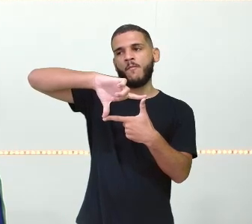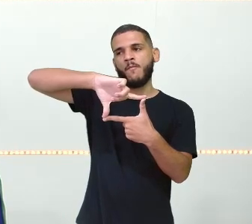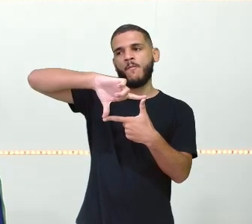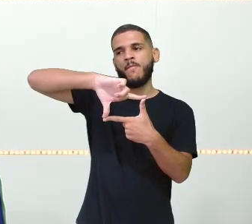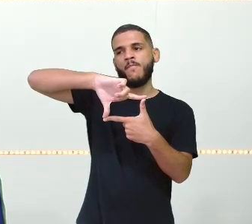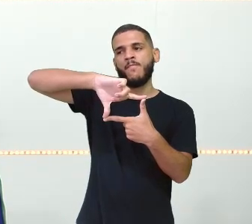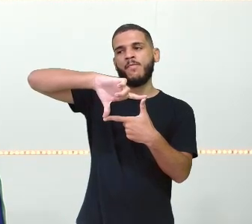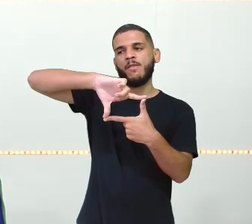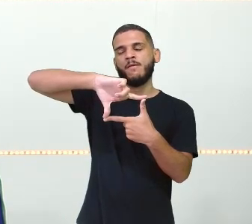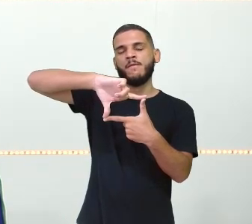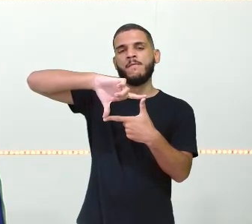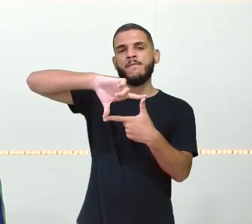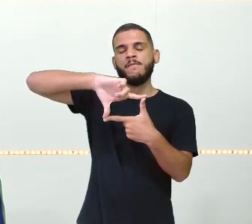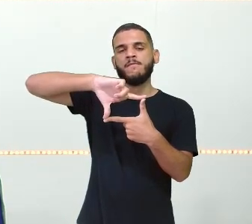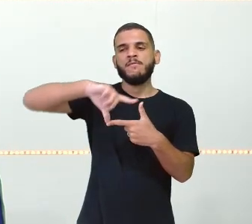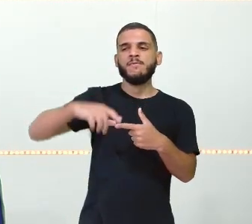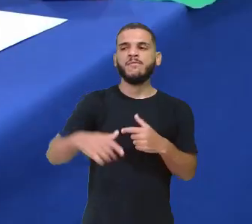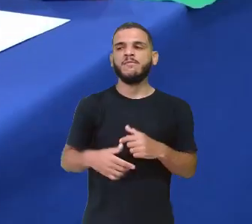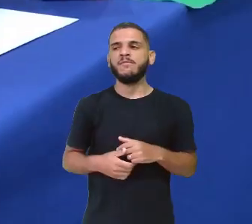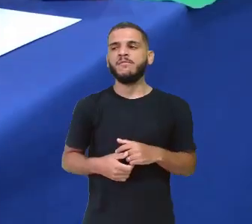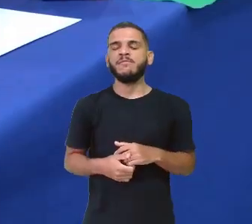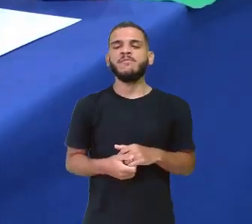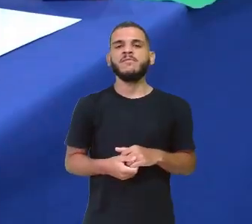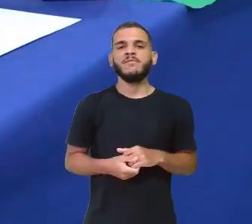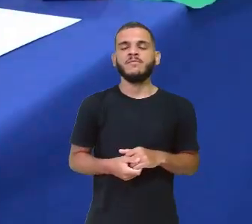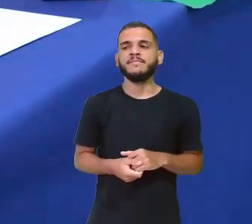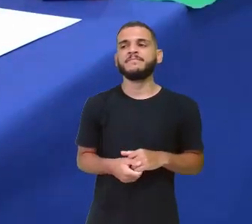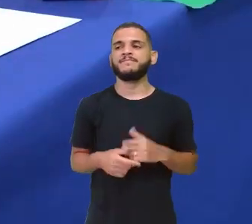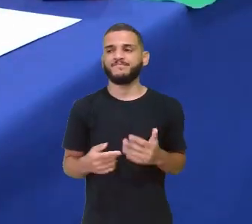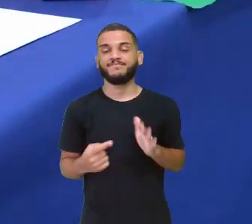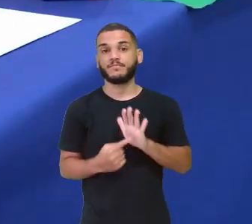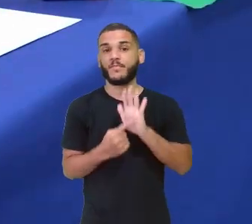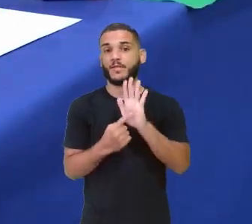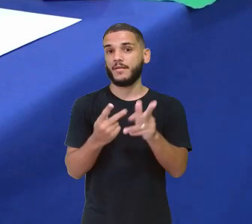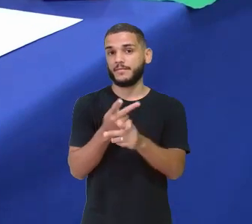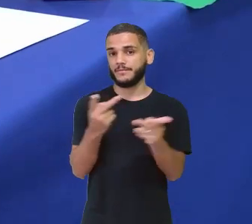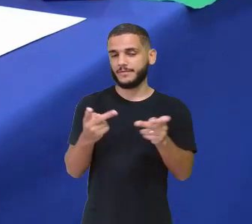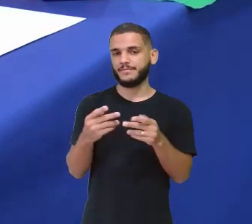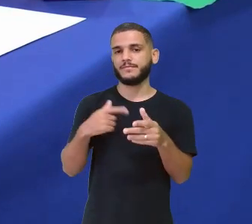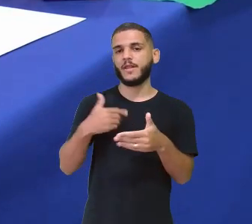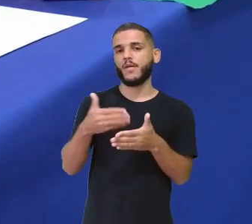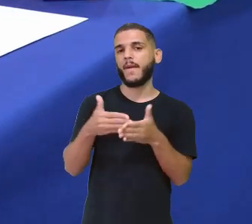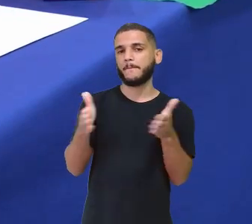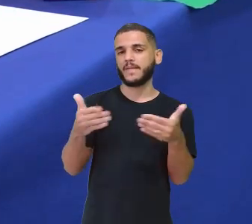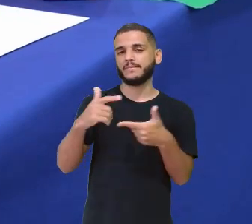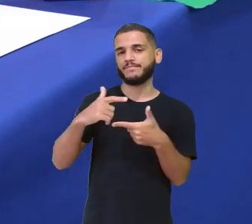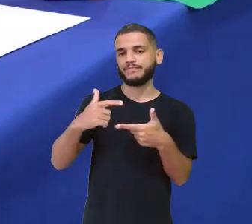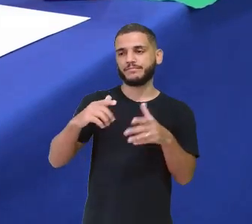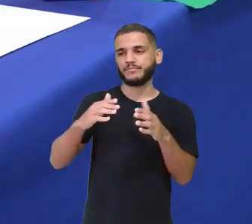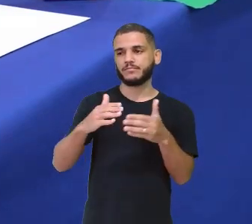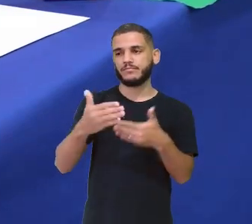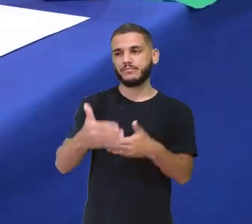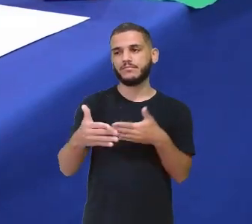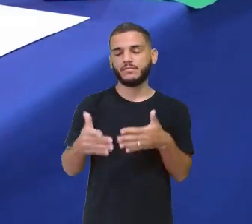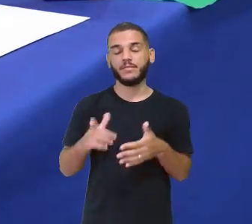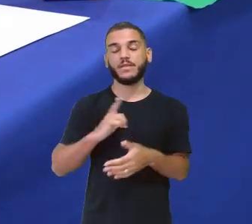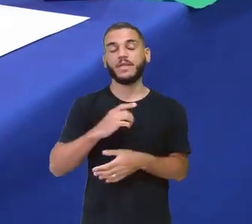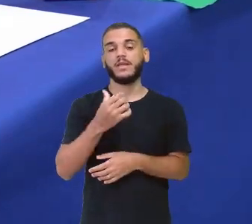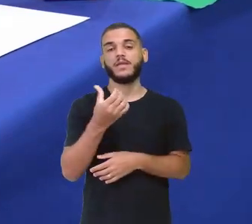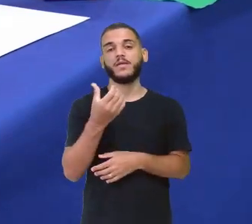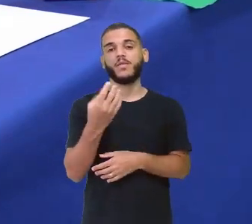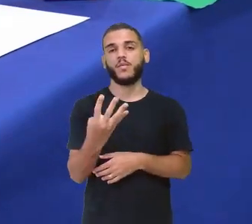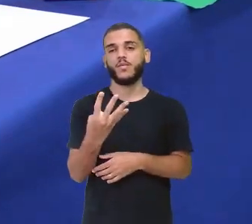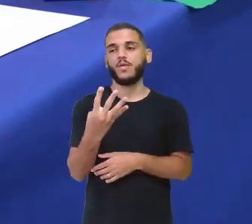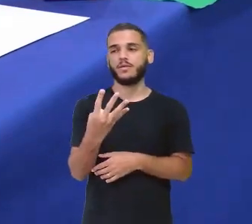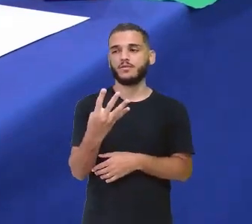Pronto. Eu abri a minha caixa e tenho aqui, ó, 1,